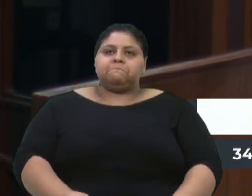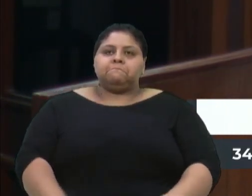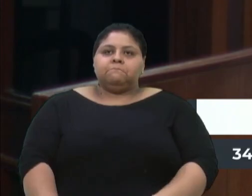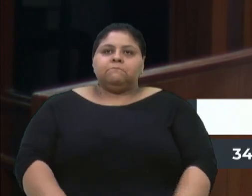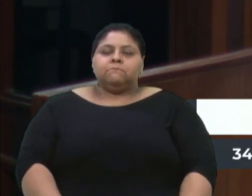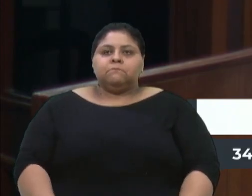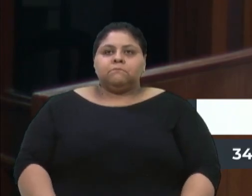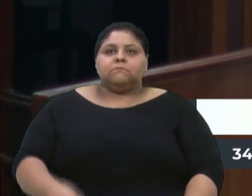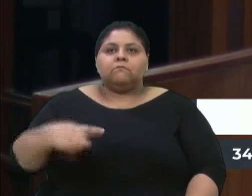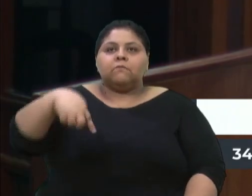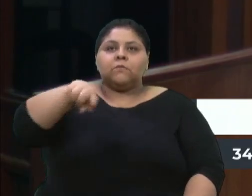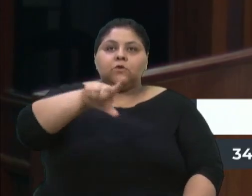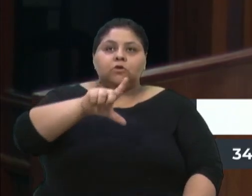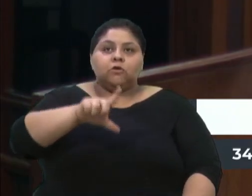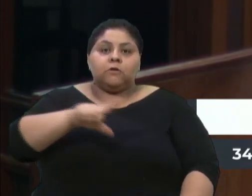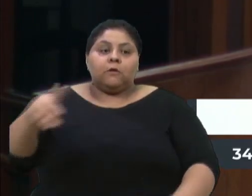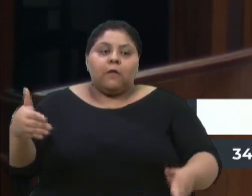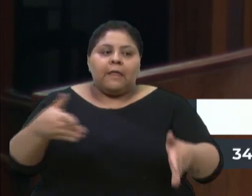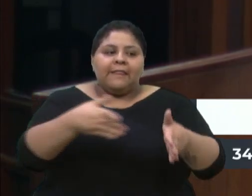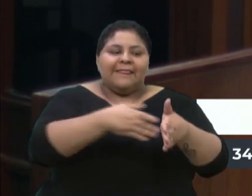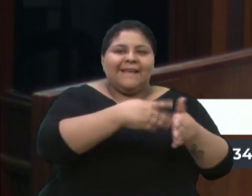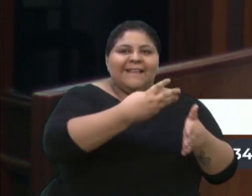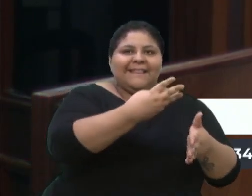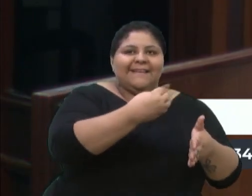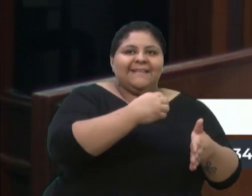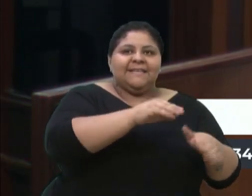Que nós temos até o dia 30 de setembro